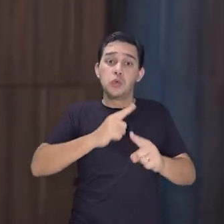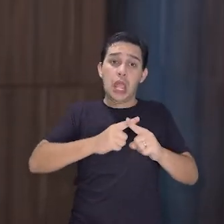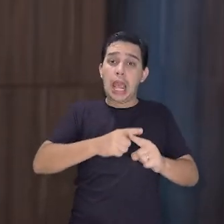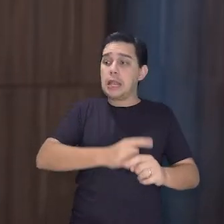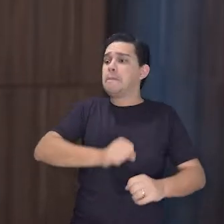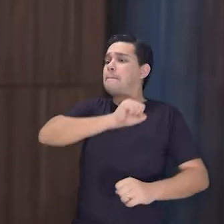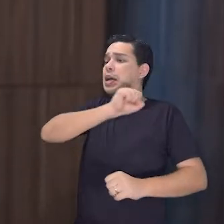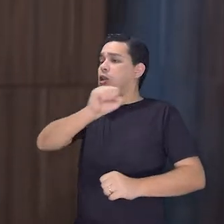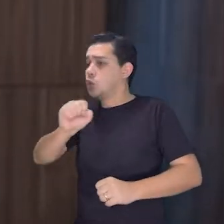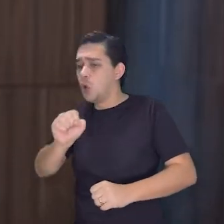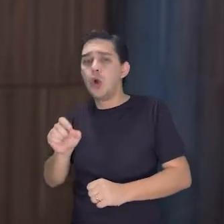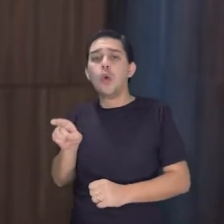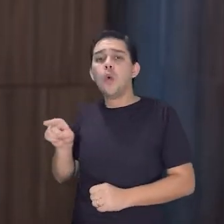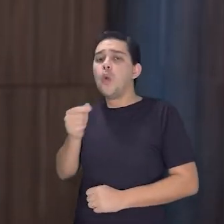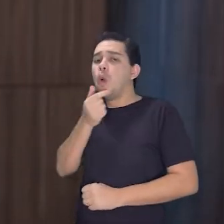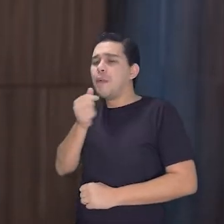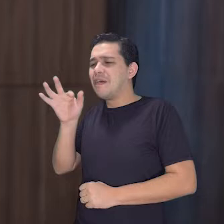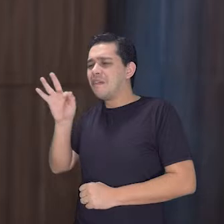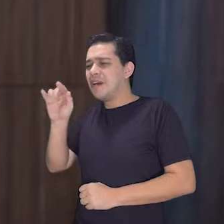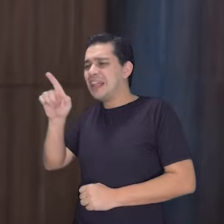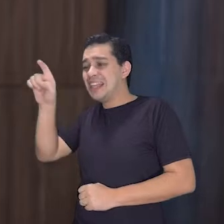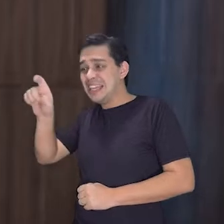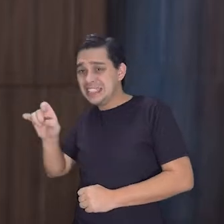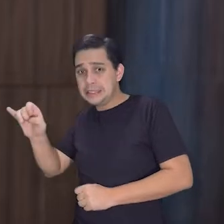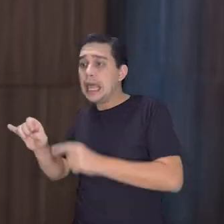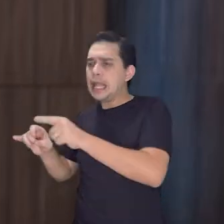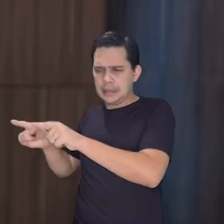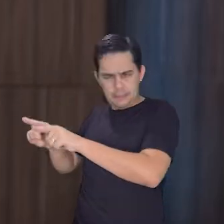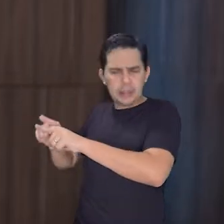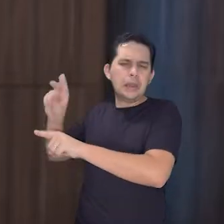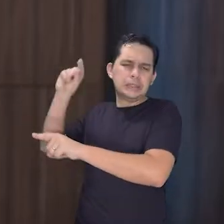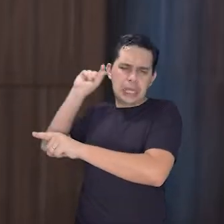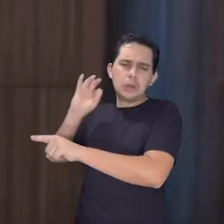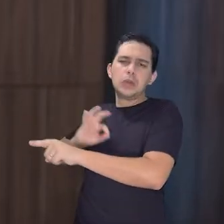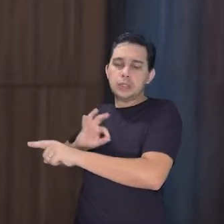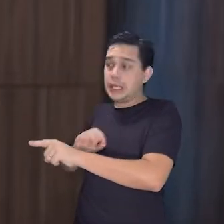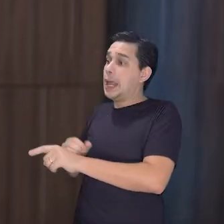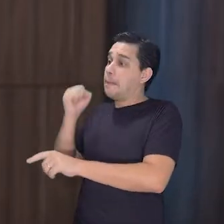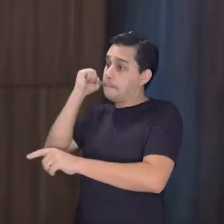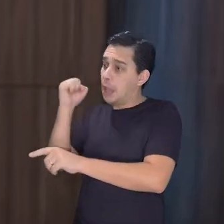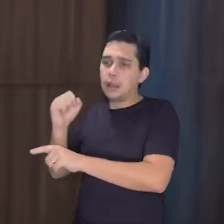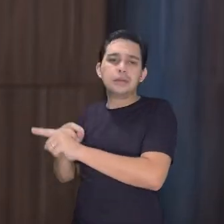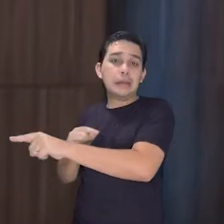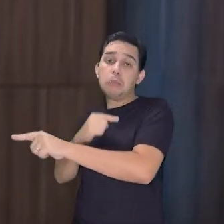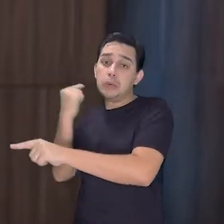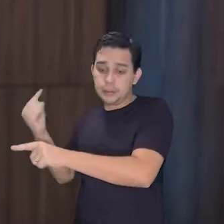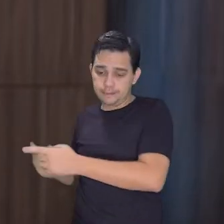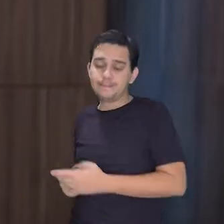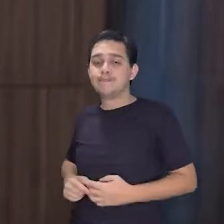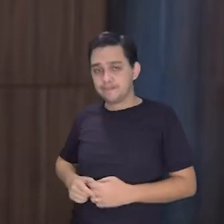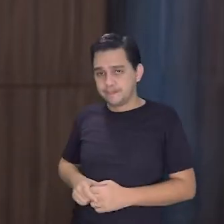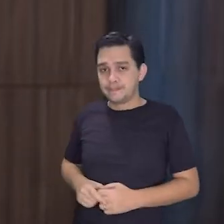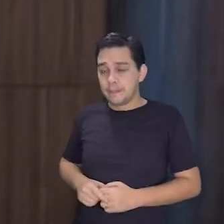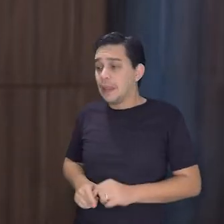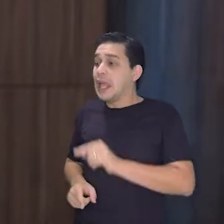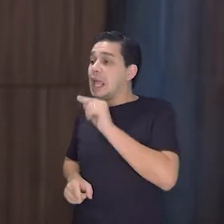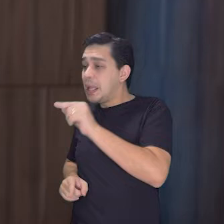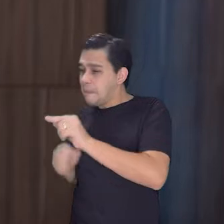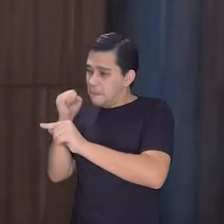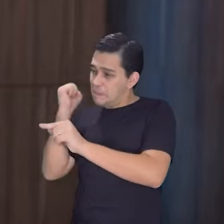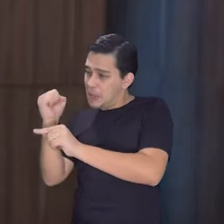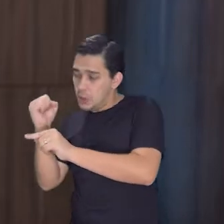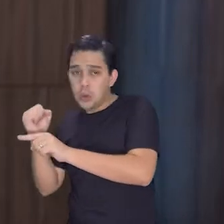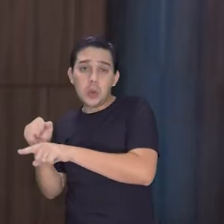civil Félix dos Santos Tostes. O crime foi cometido em fevereiro de 2007 e, segundo a denúncia, teve como mandante